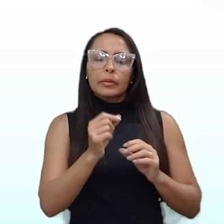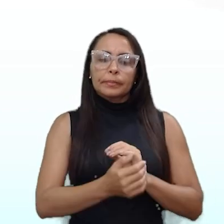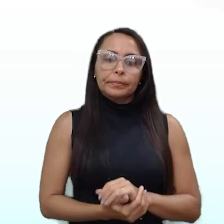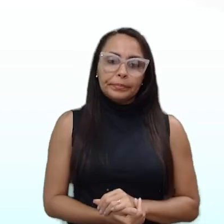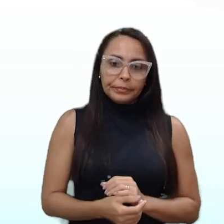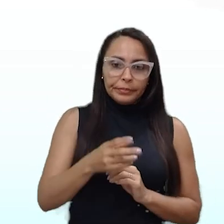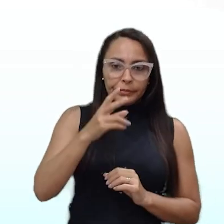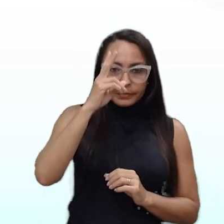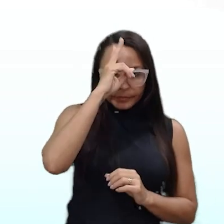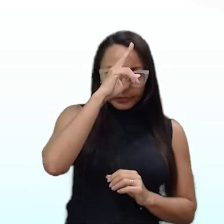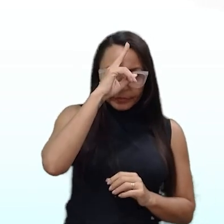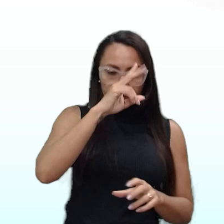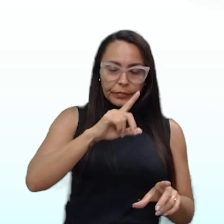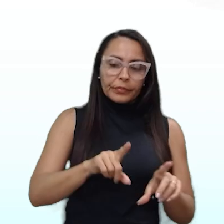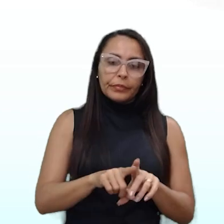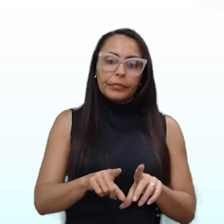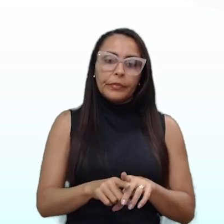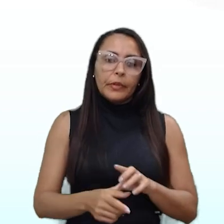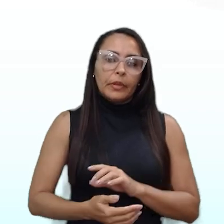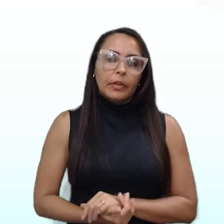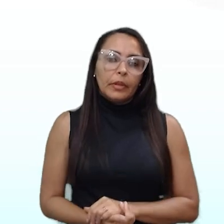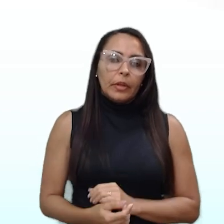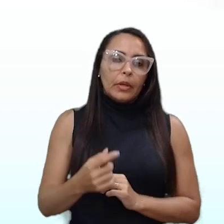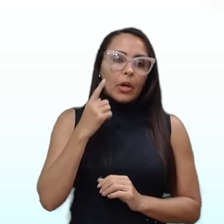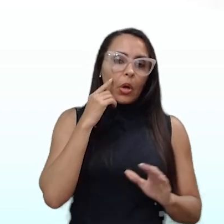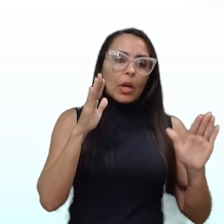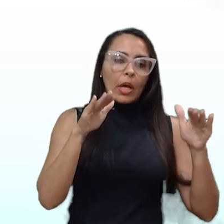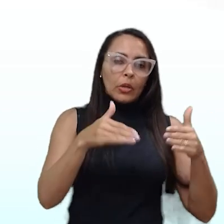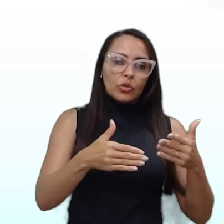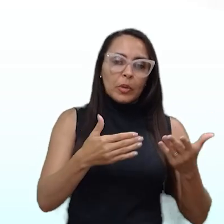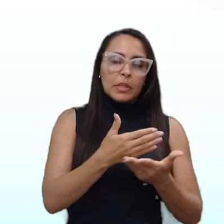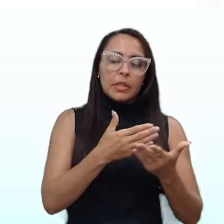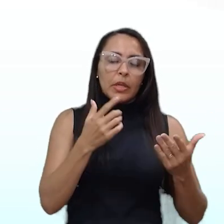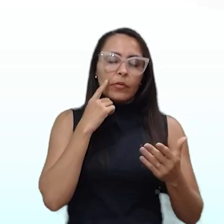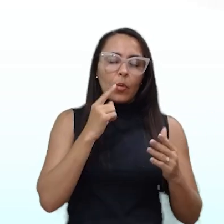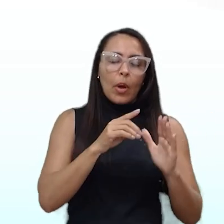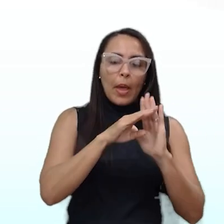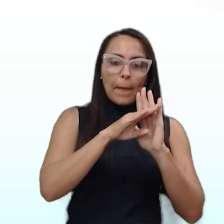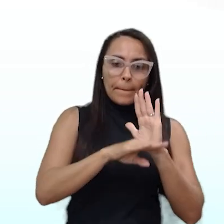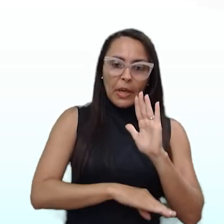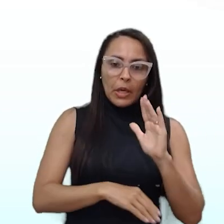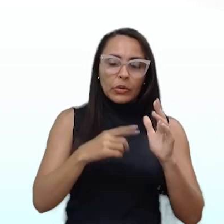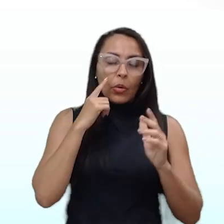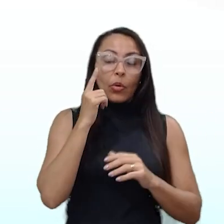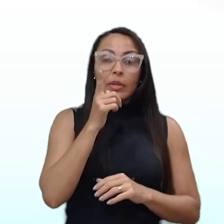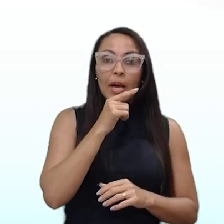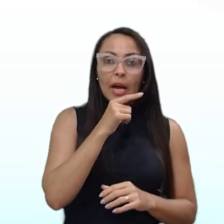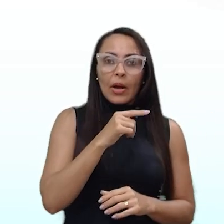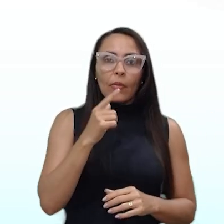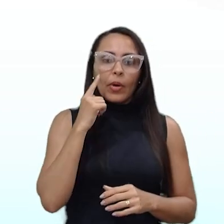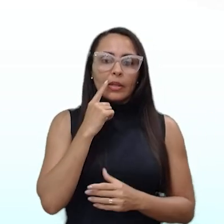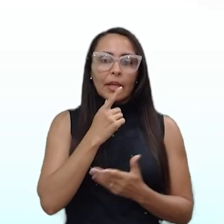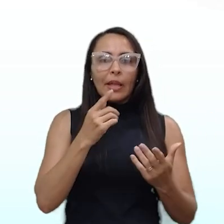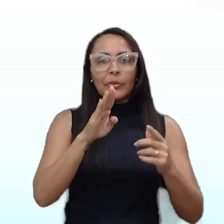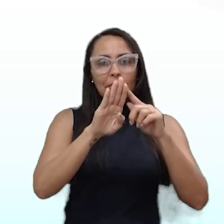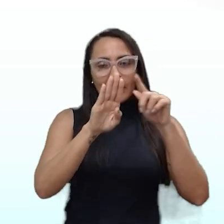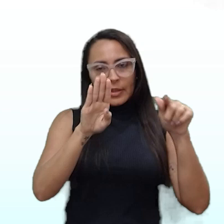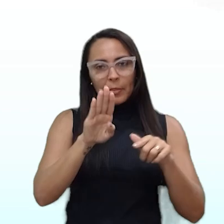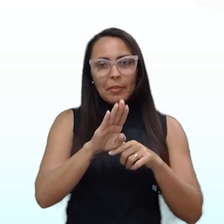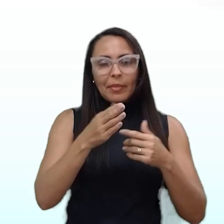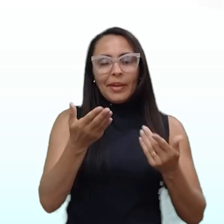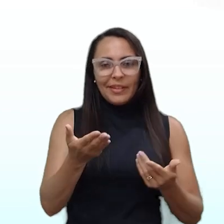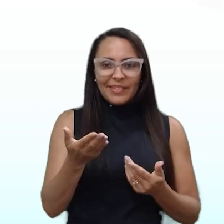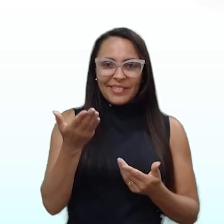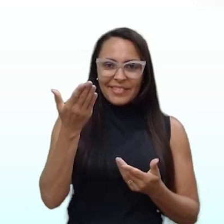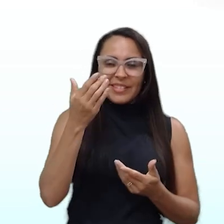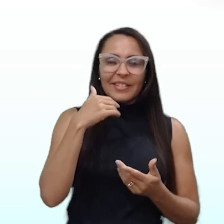falou disso tanto na aula passada quanto agora, o calor específico da areia ser menor do que o calor específico da água, dando um gabarito já estava aí, né?